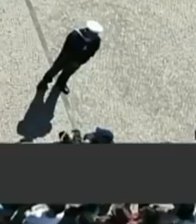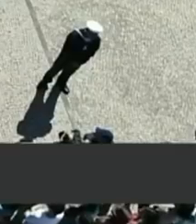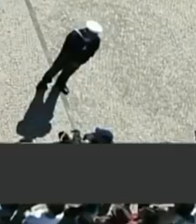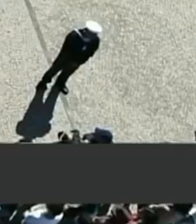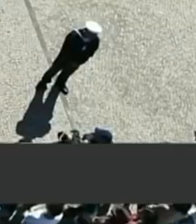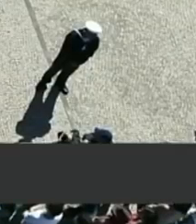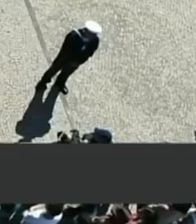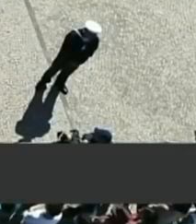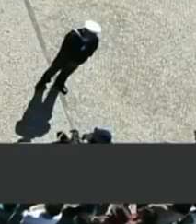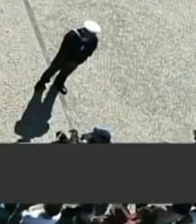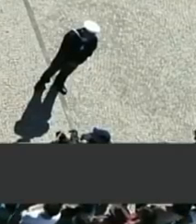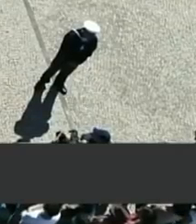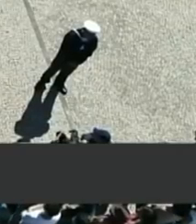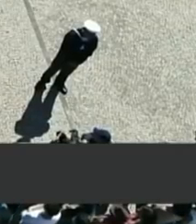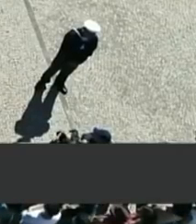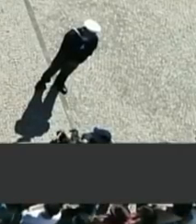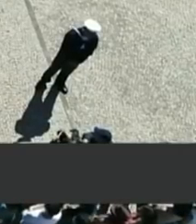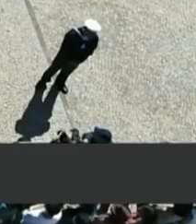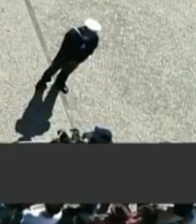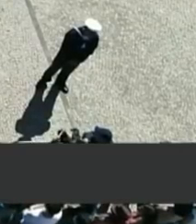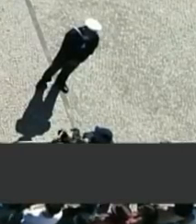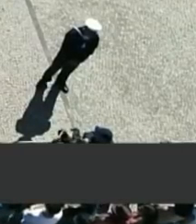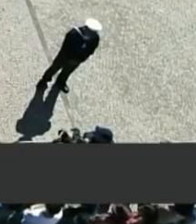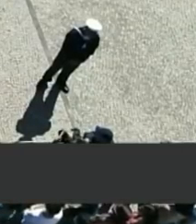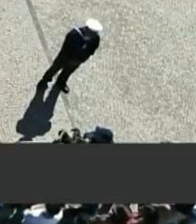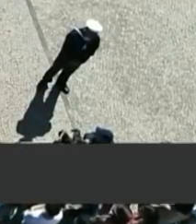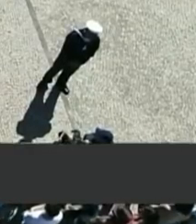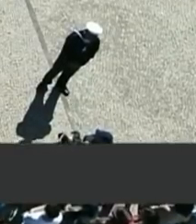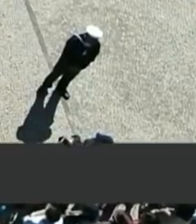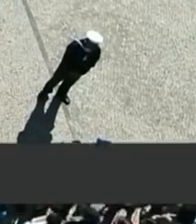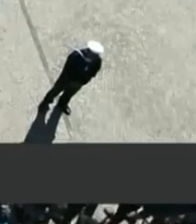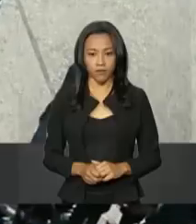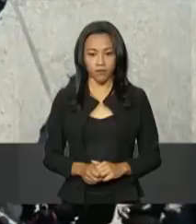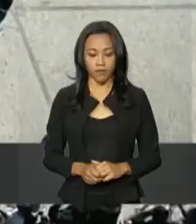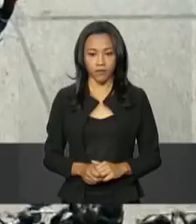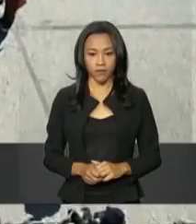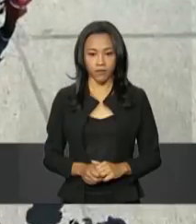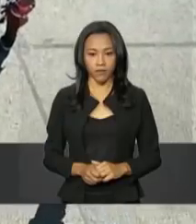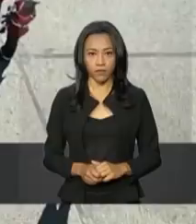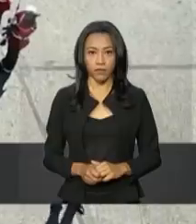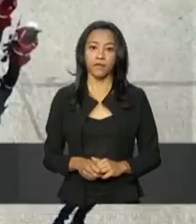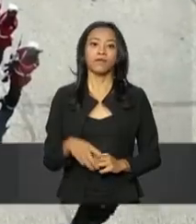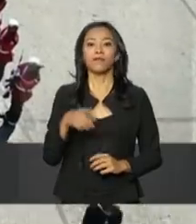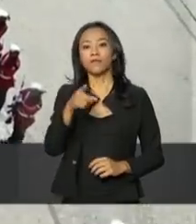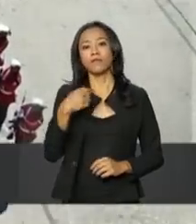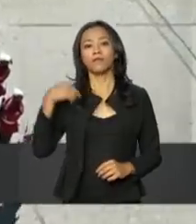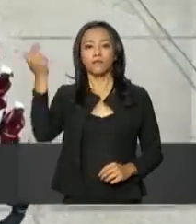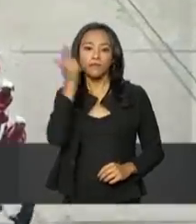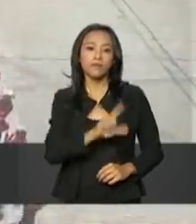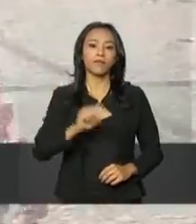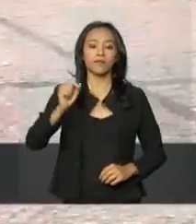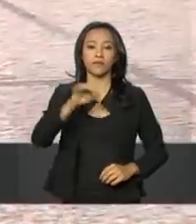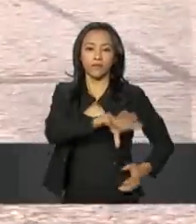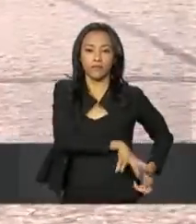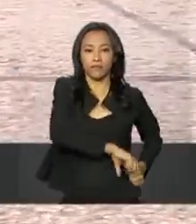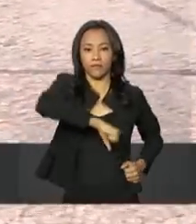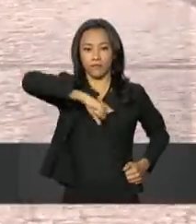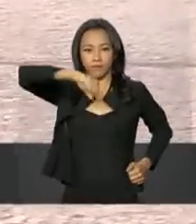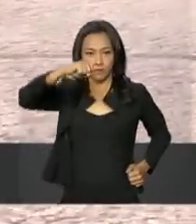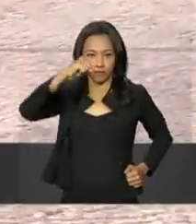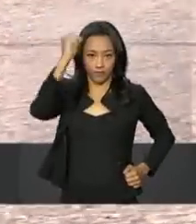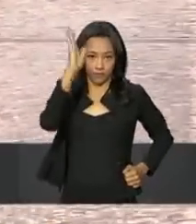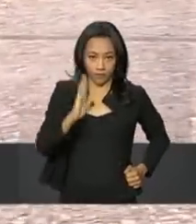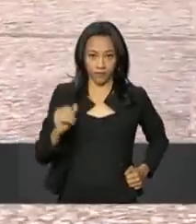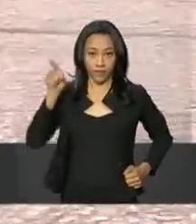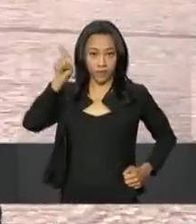Um dos instrumentos decisivos para alcançarmos nossa independência foi certamente a decisão do governo